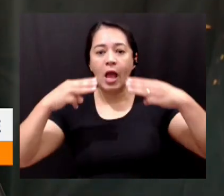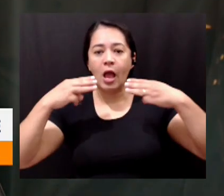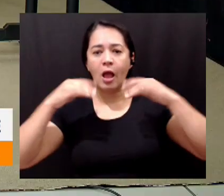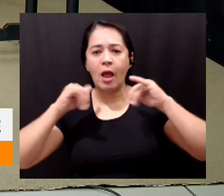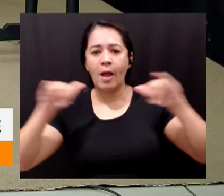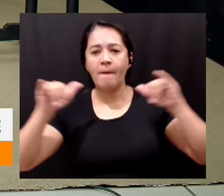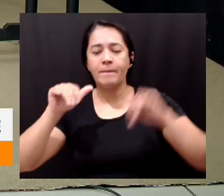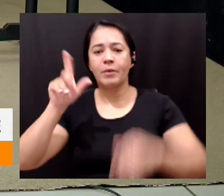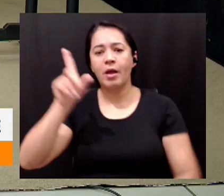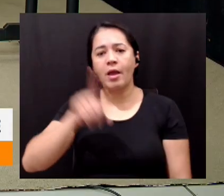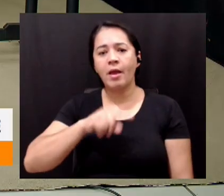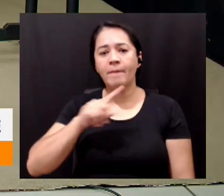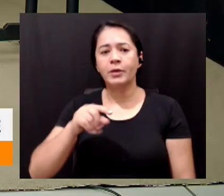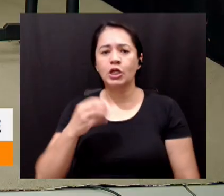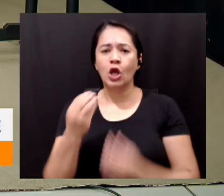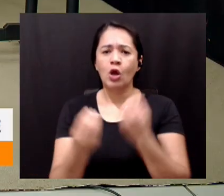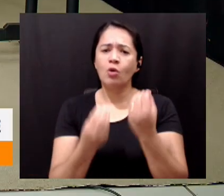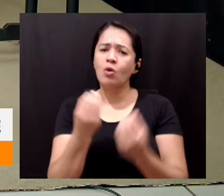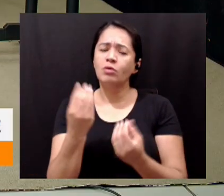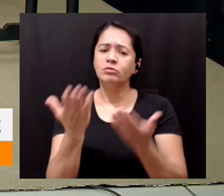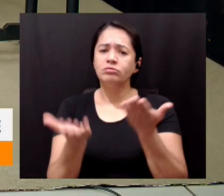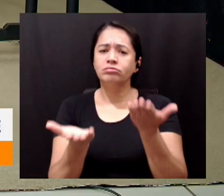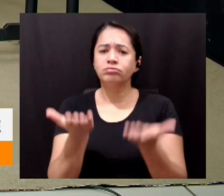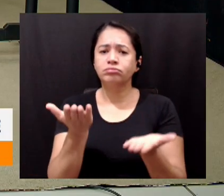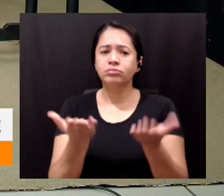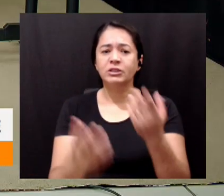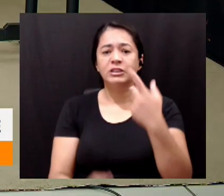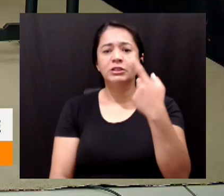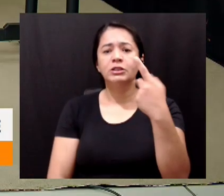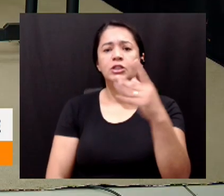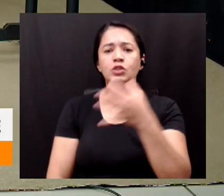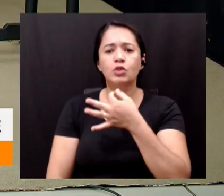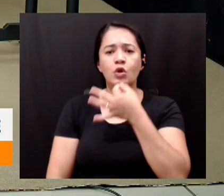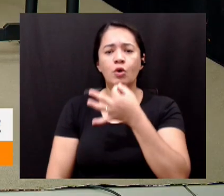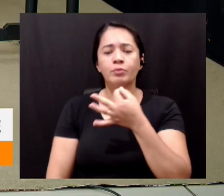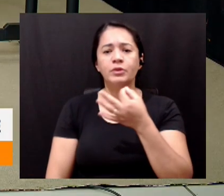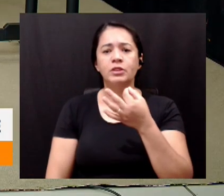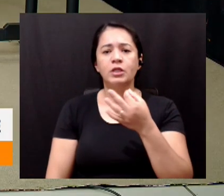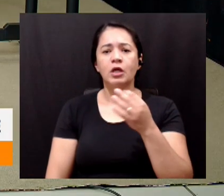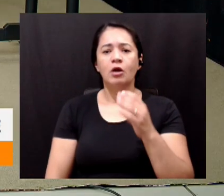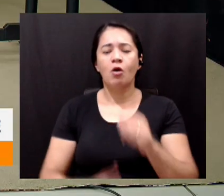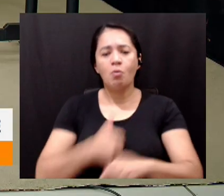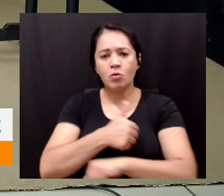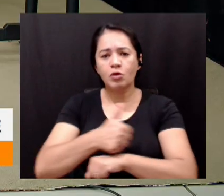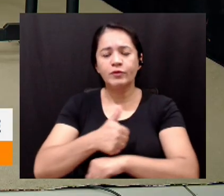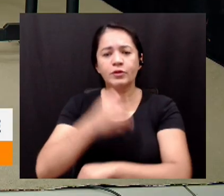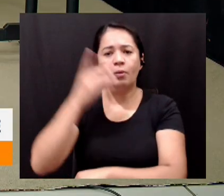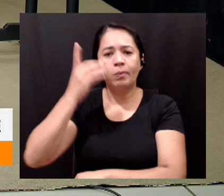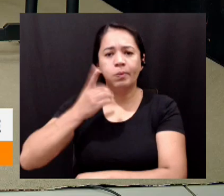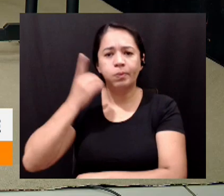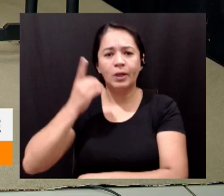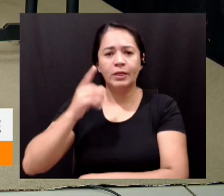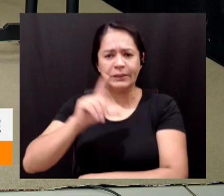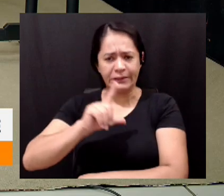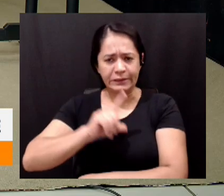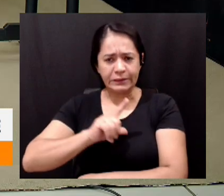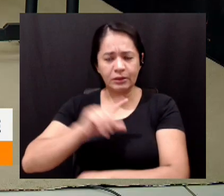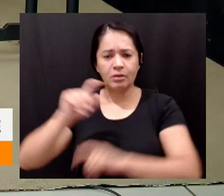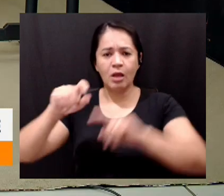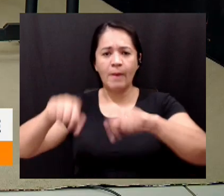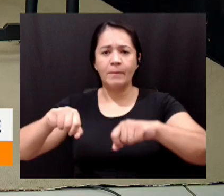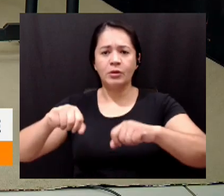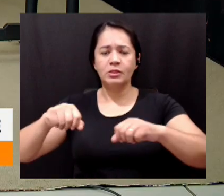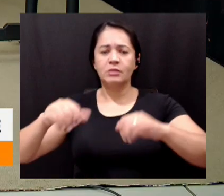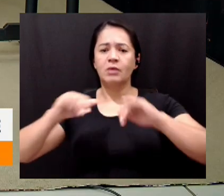equilíbrio? Na sua avaliação como advogado, existe a possibilidade dessa propaganda,